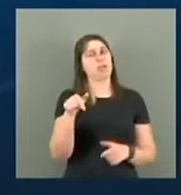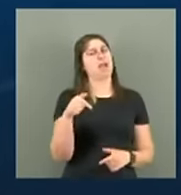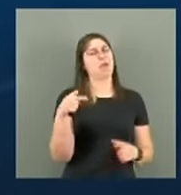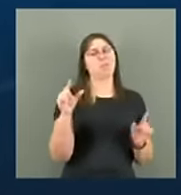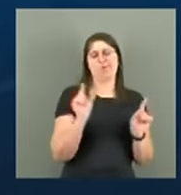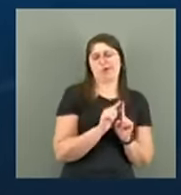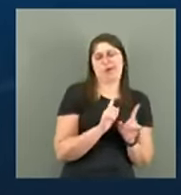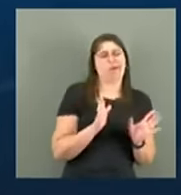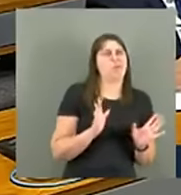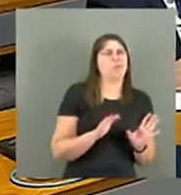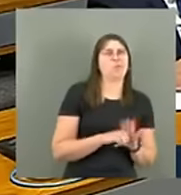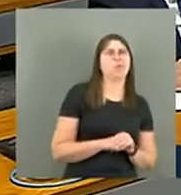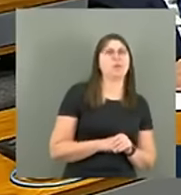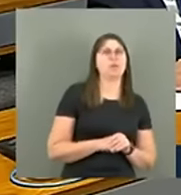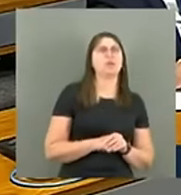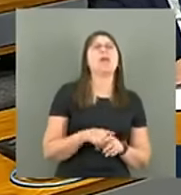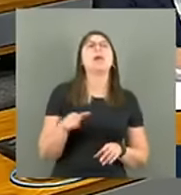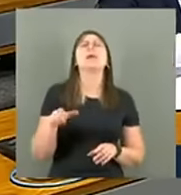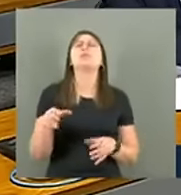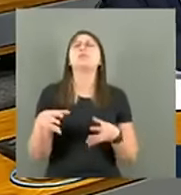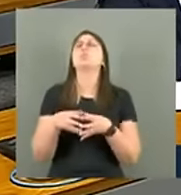Esse clube pequeno. Da Série A3, qual foi?